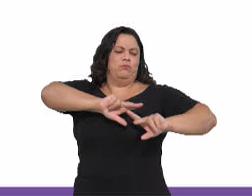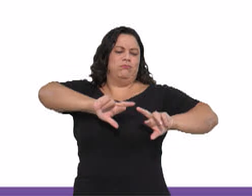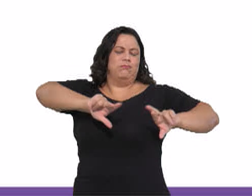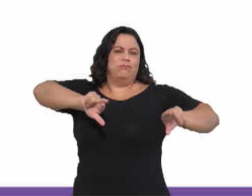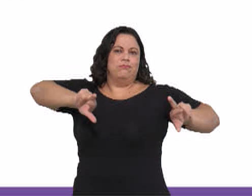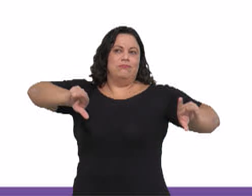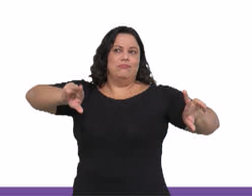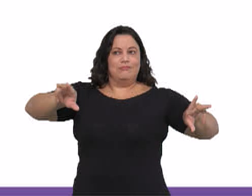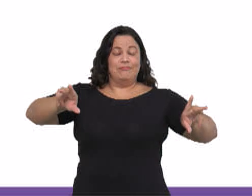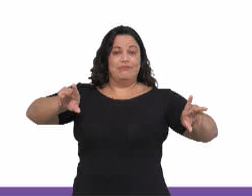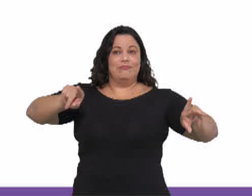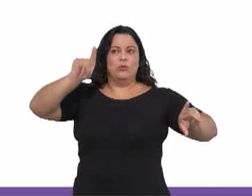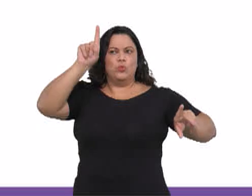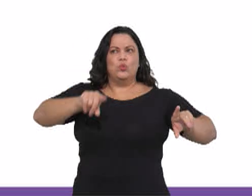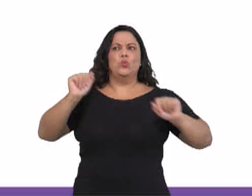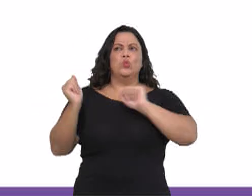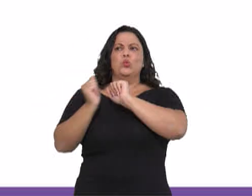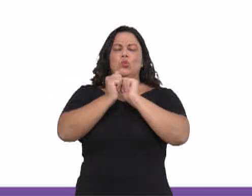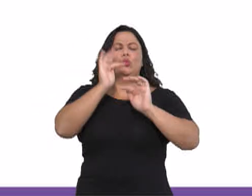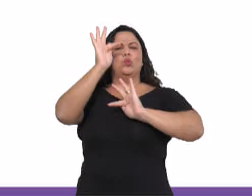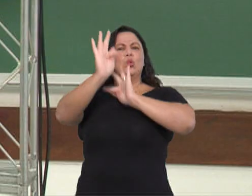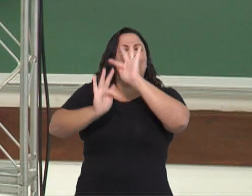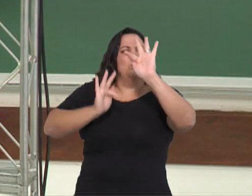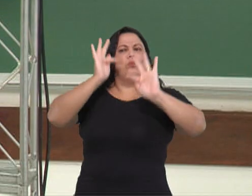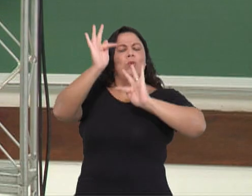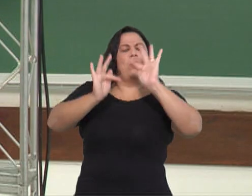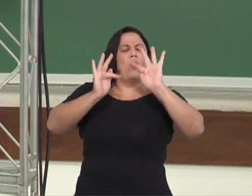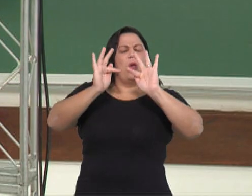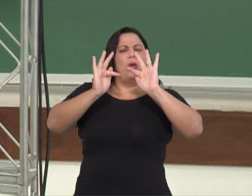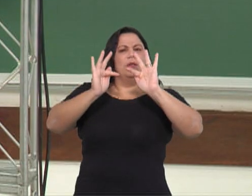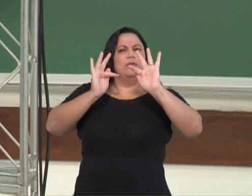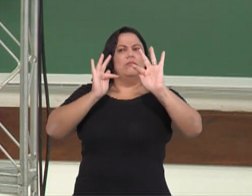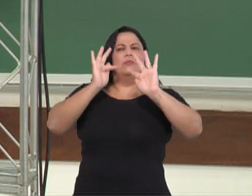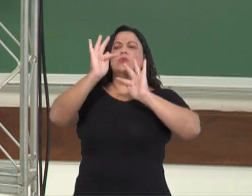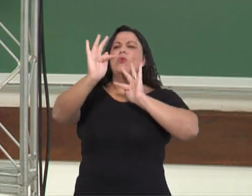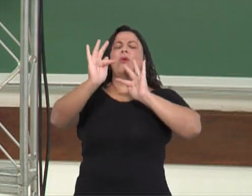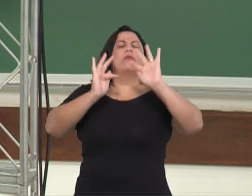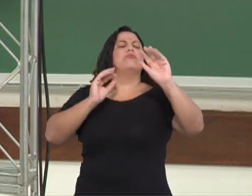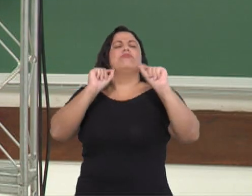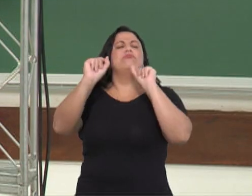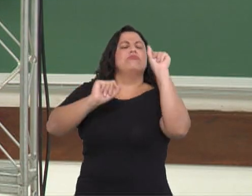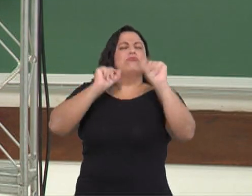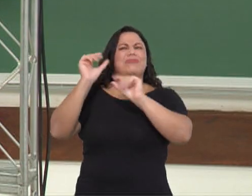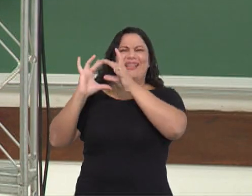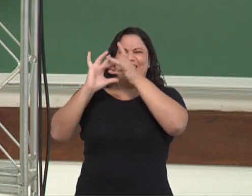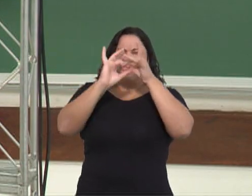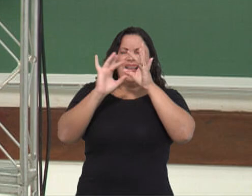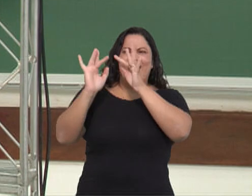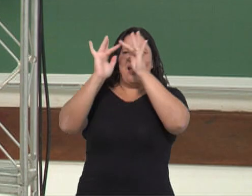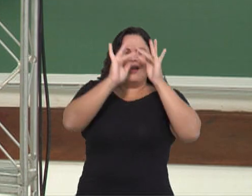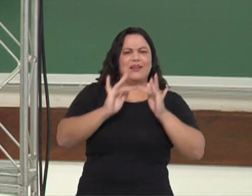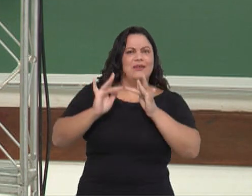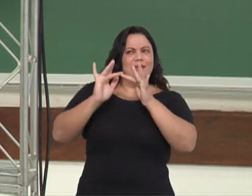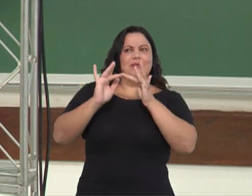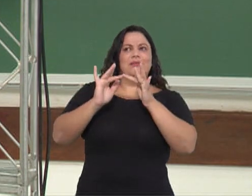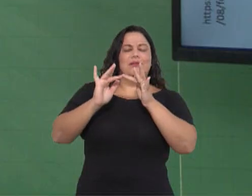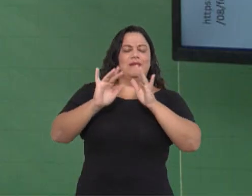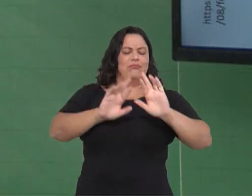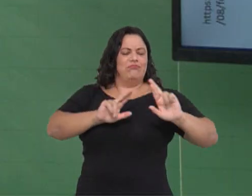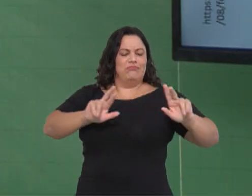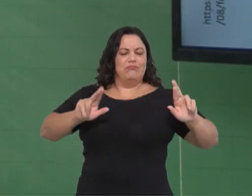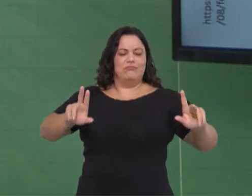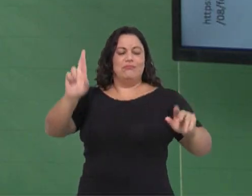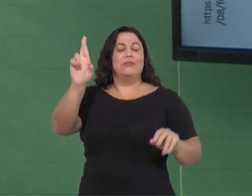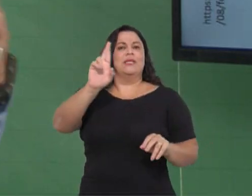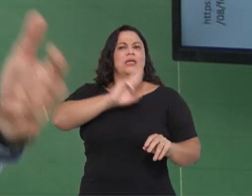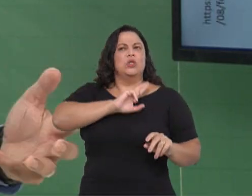o folclore? Será que existe alguma relação entre o folclore e a diversidade religiosa? O quanto